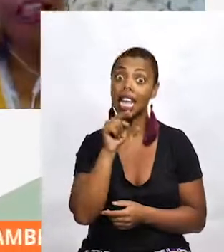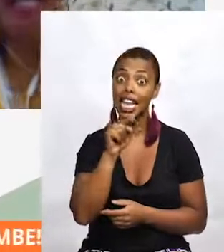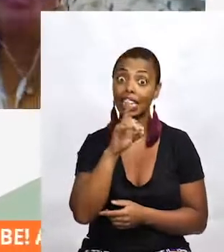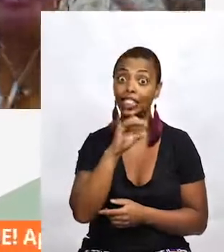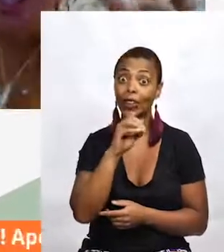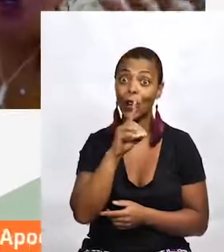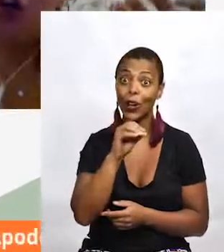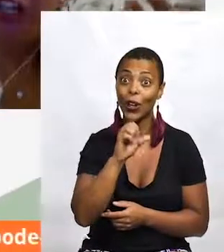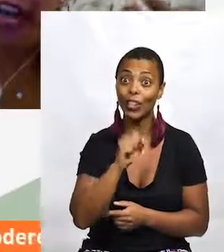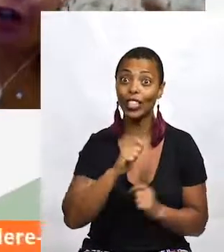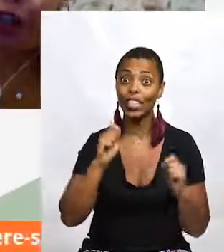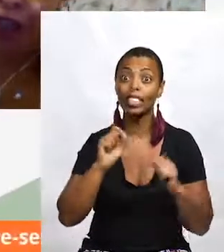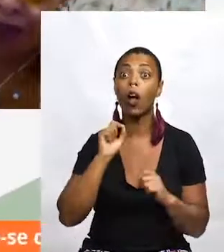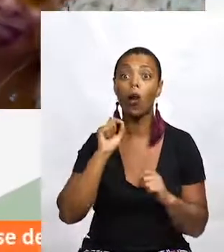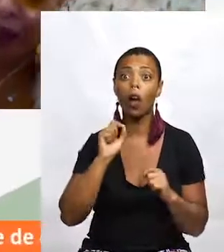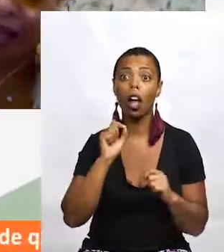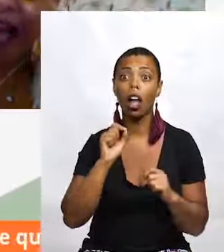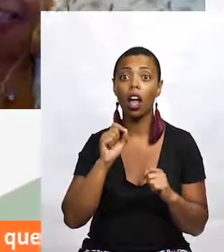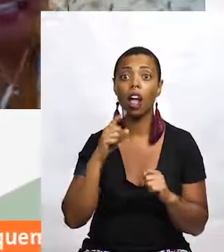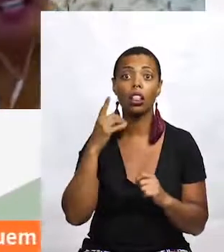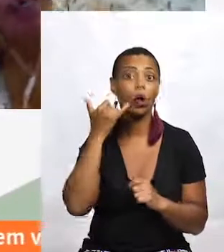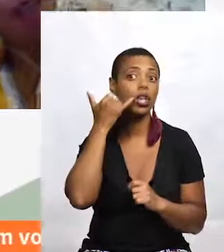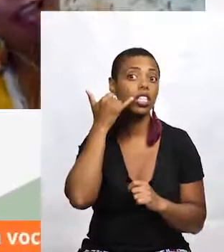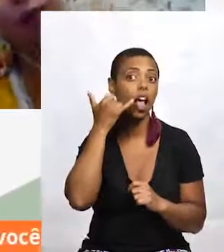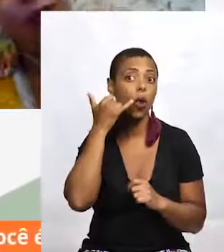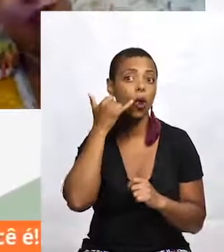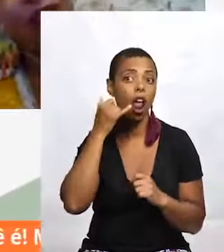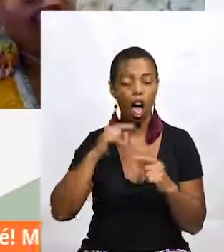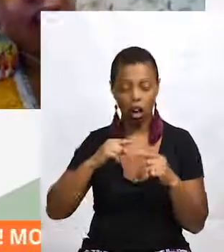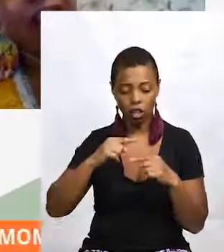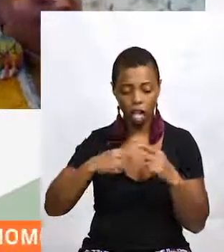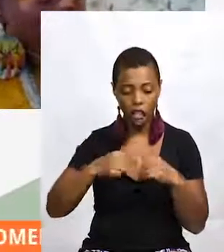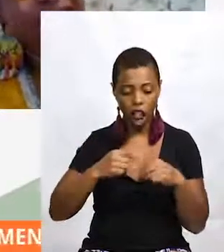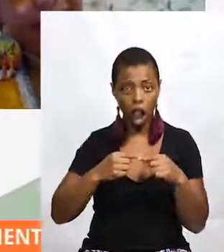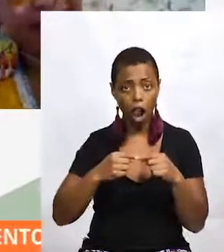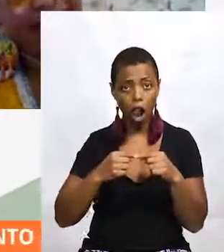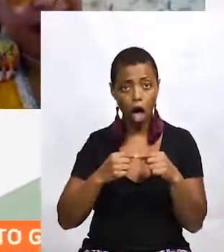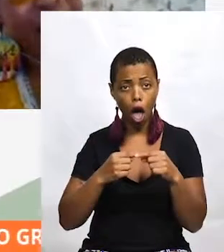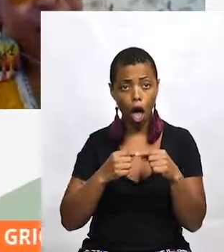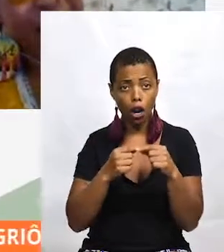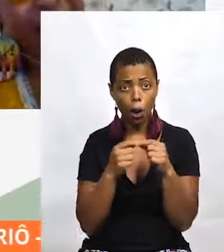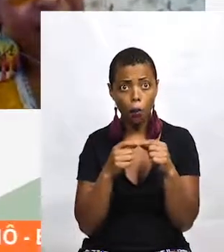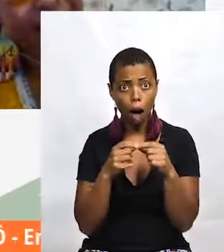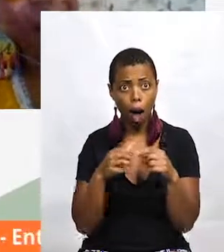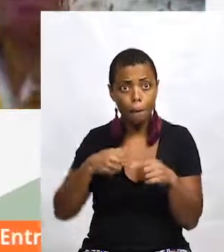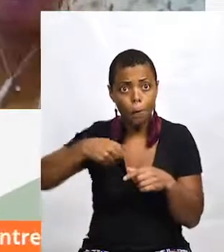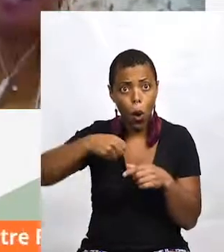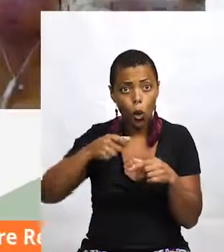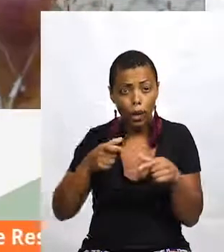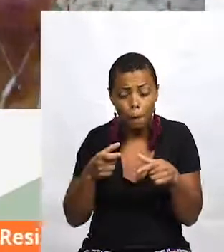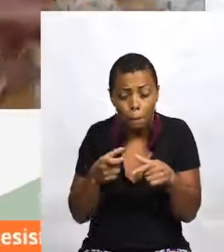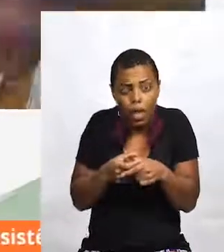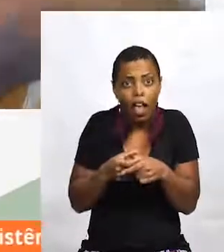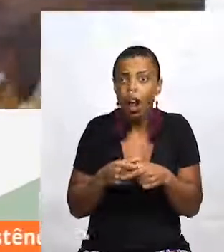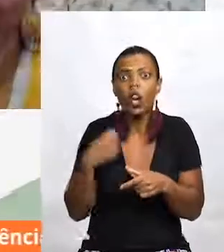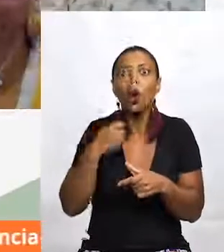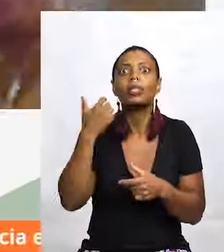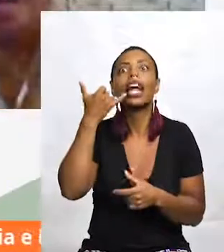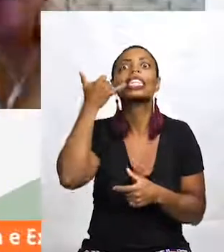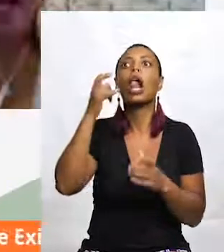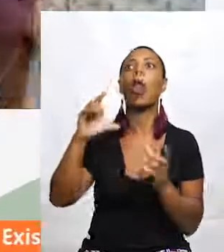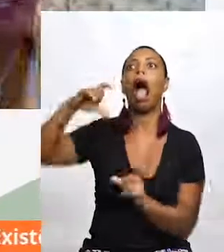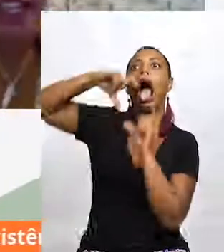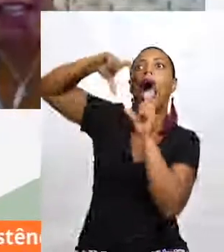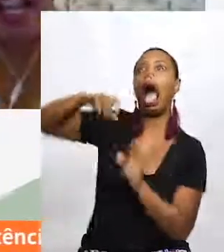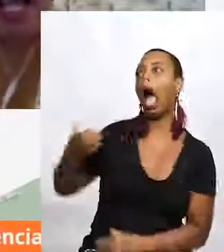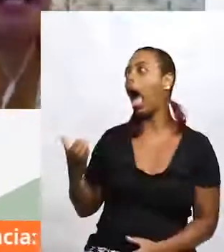você vai poder enrolar o teu celular e botar numa bolsinha pequenininha, porque você está indo numa balada. Não precisa ficar com o celular assim,